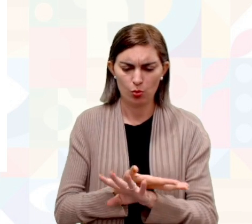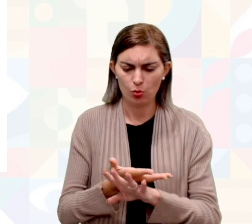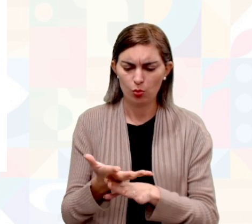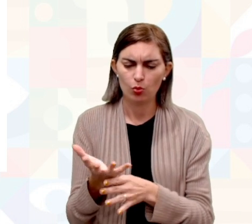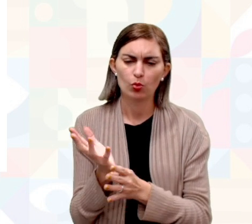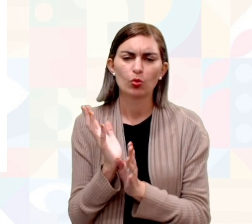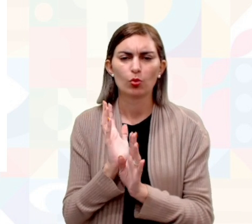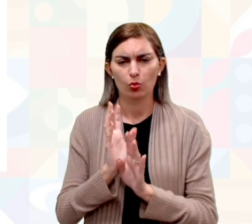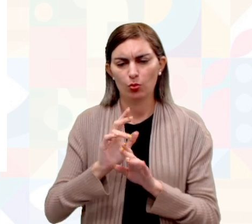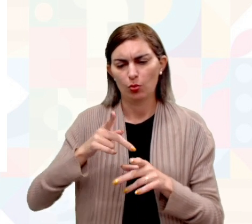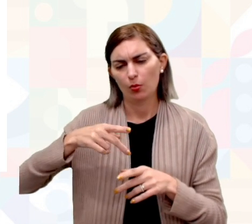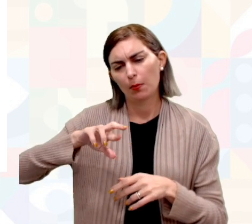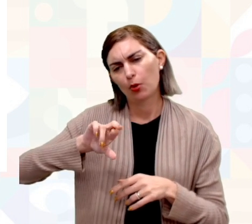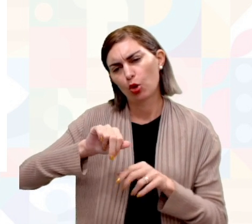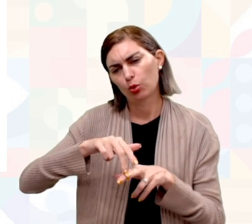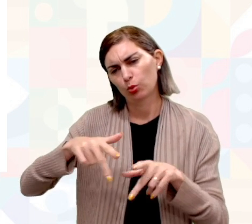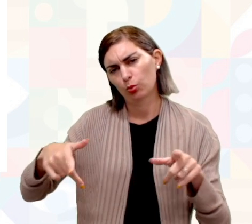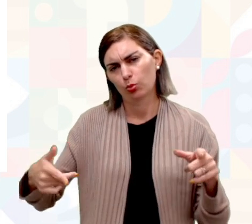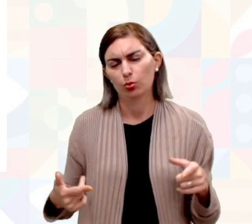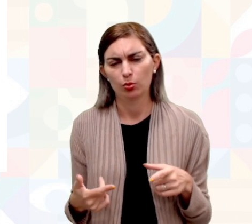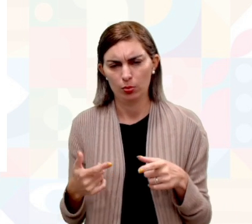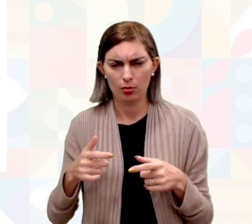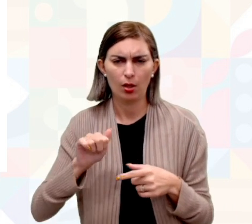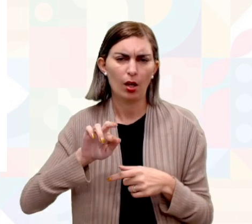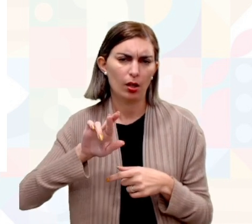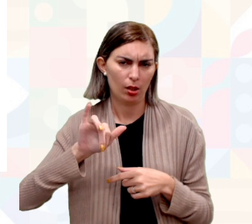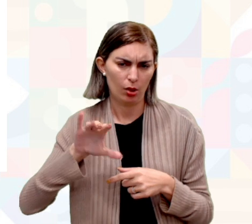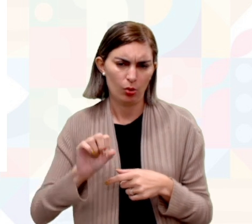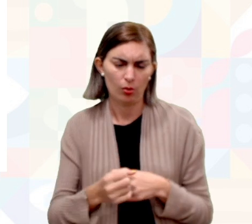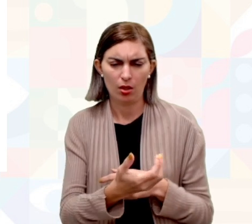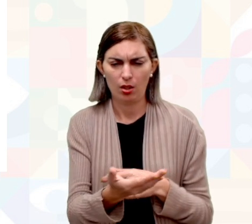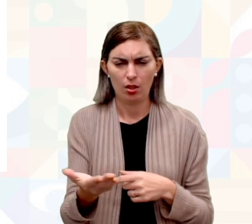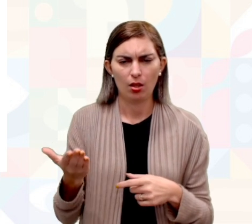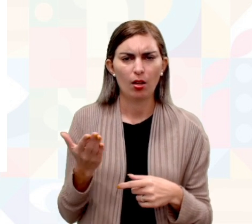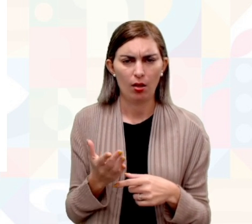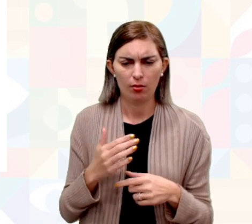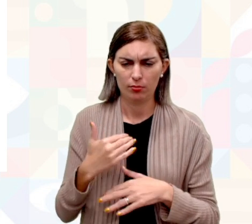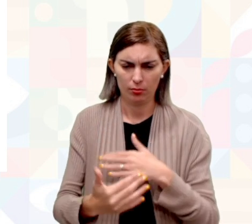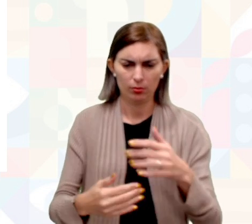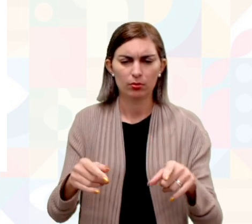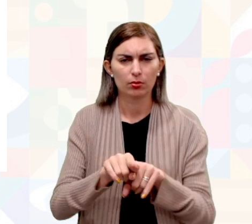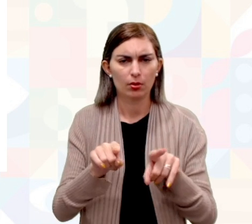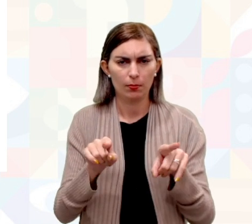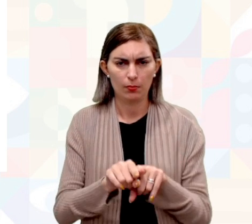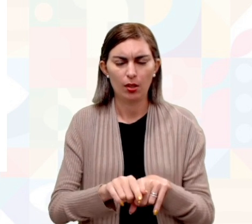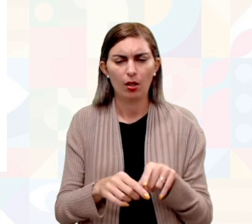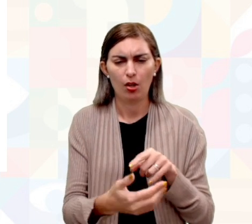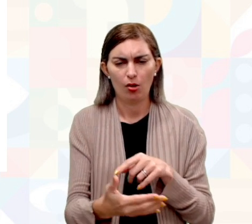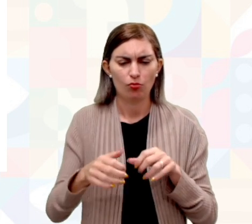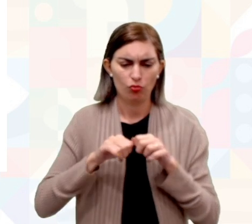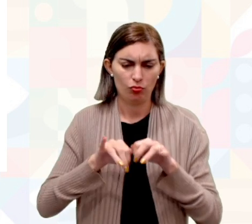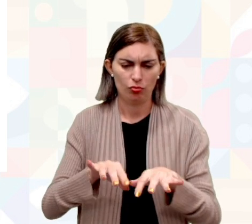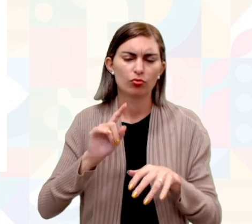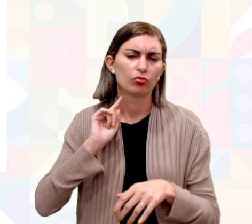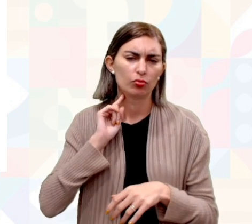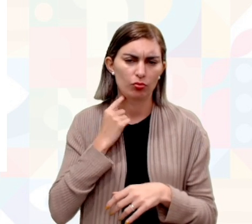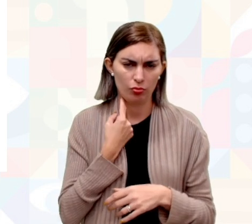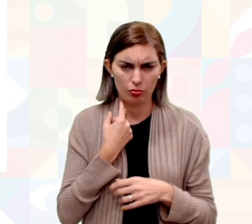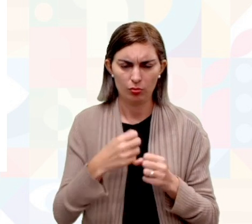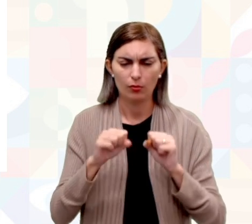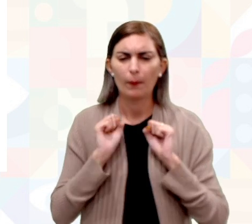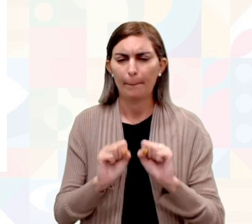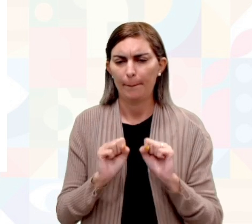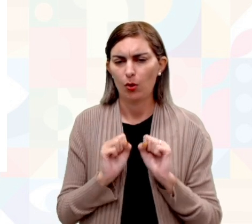uma carga de produtos, de defensivos agrícolas, aquela hortaliça ela acaba também sendo contaminada. E a gente